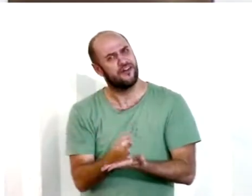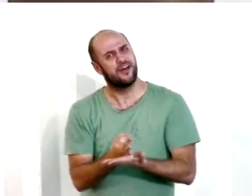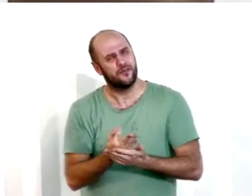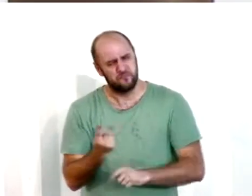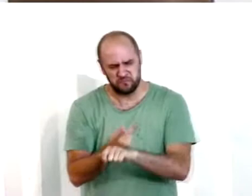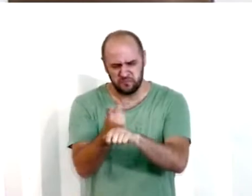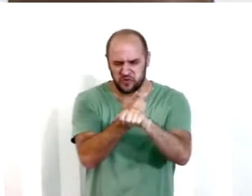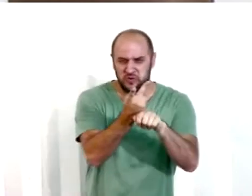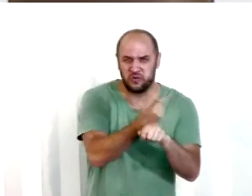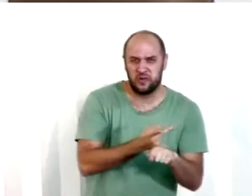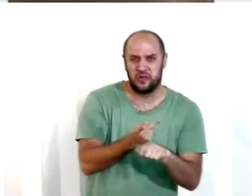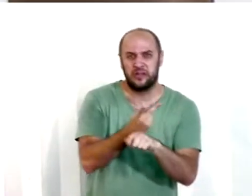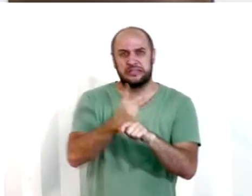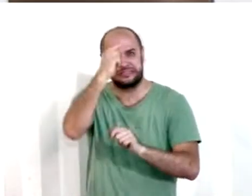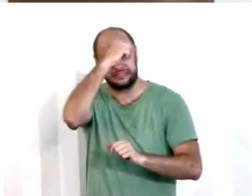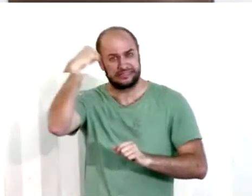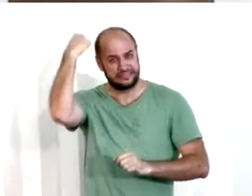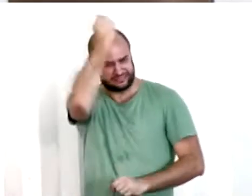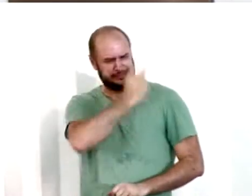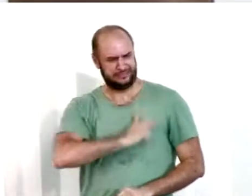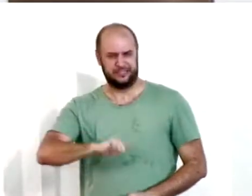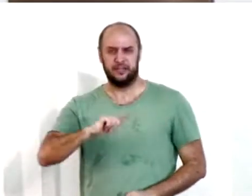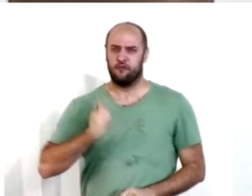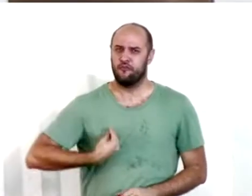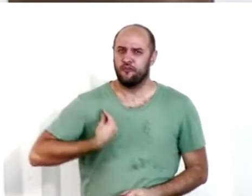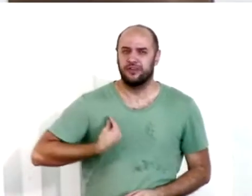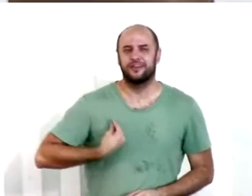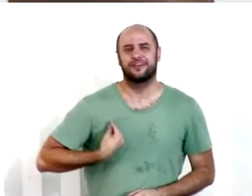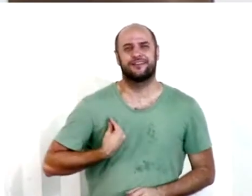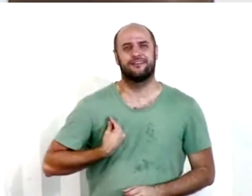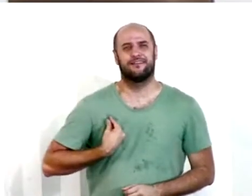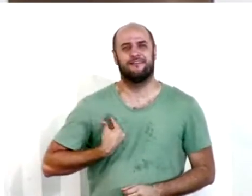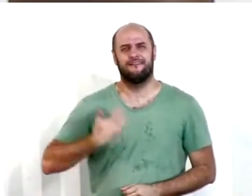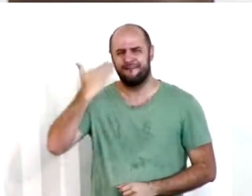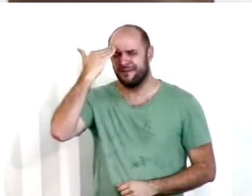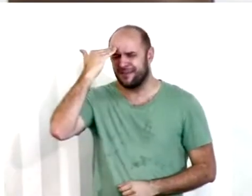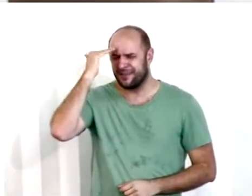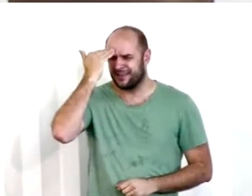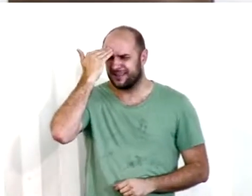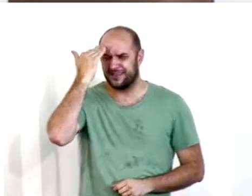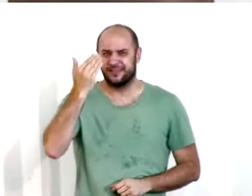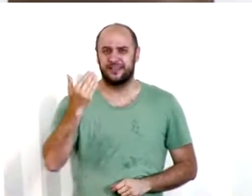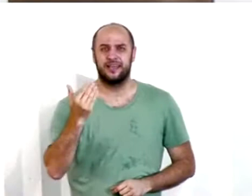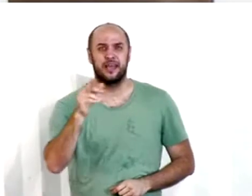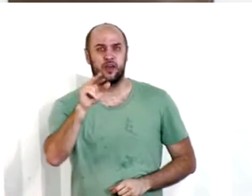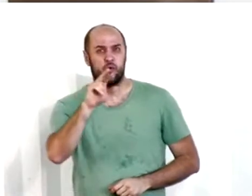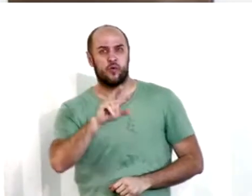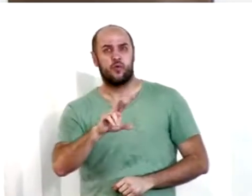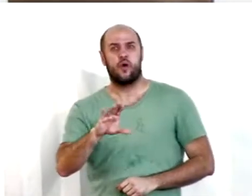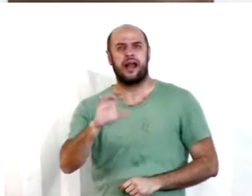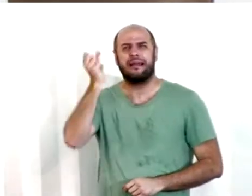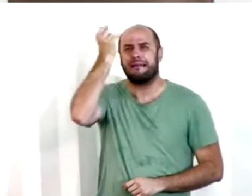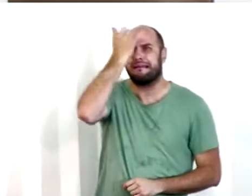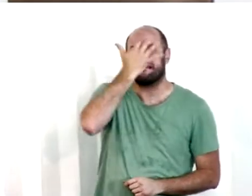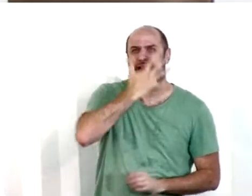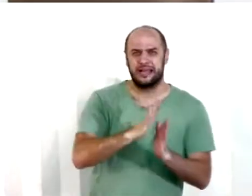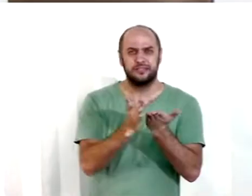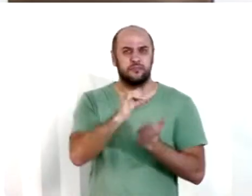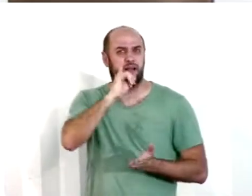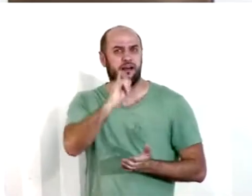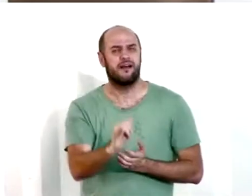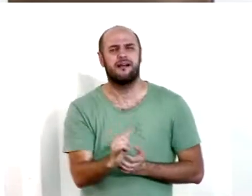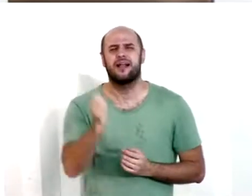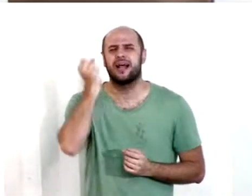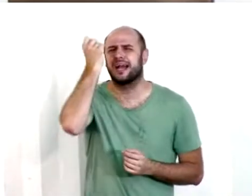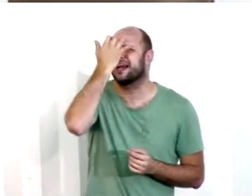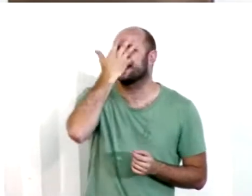nessa busca por santificação. Assim como veremos mais à frente no capítulo 2, essa graça é uma graça